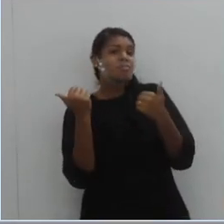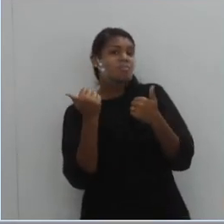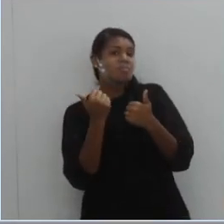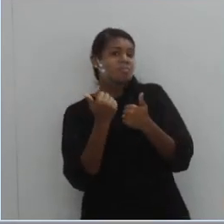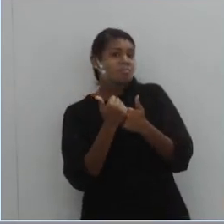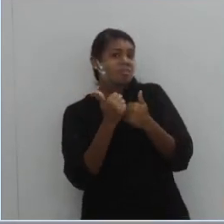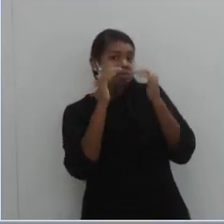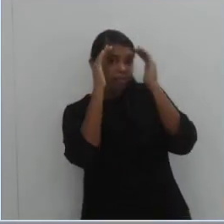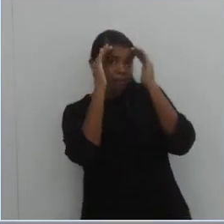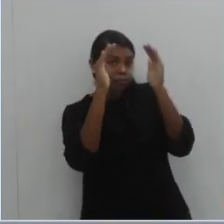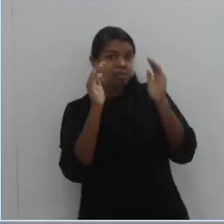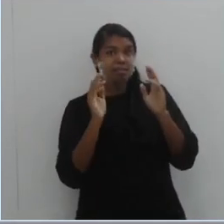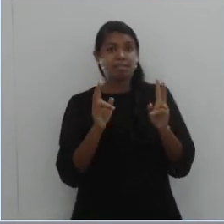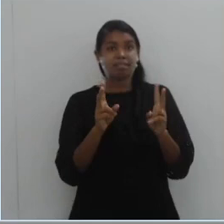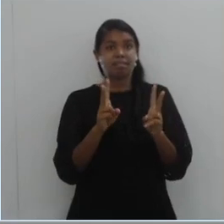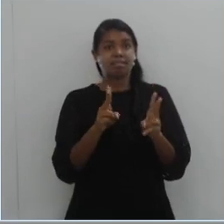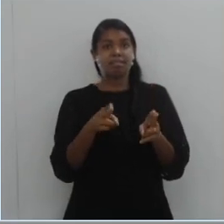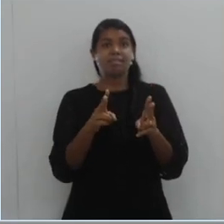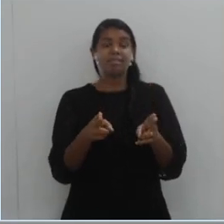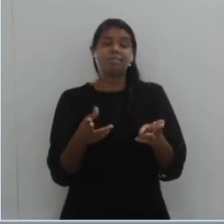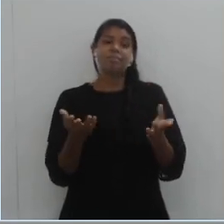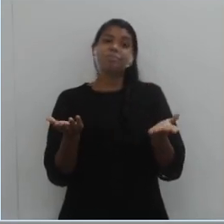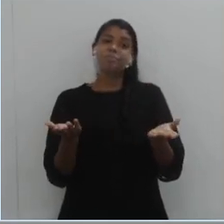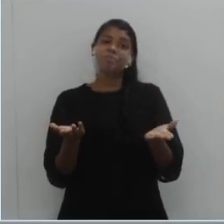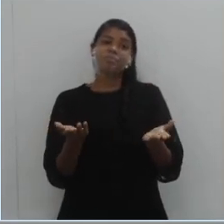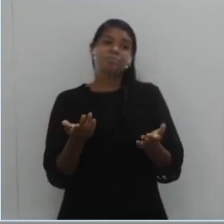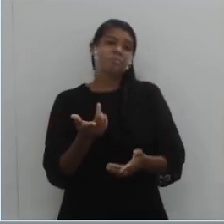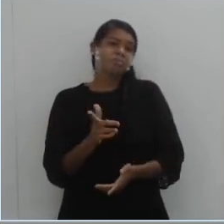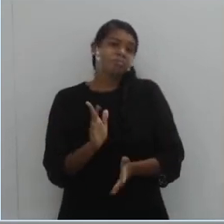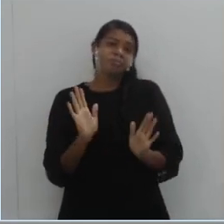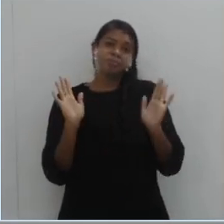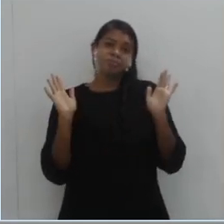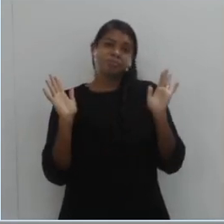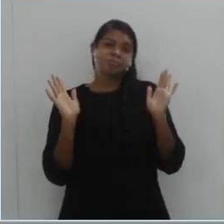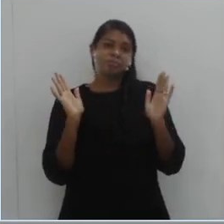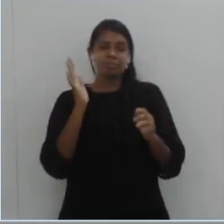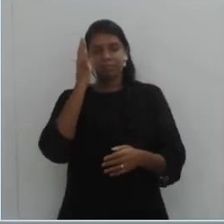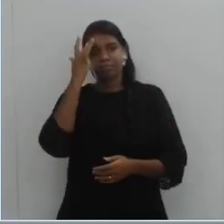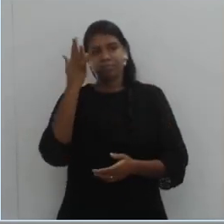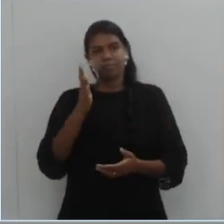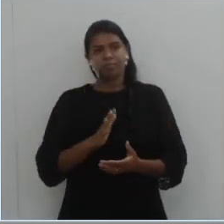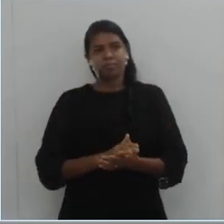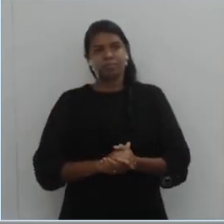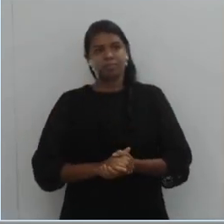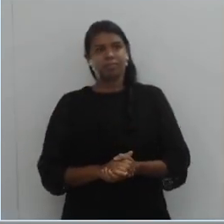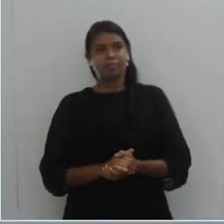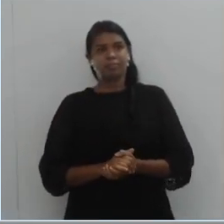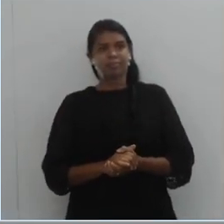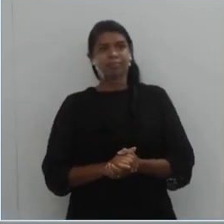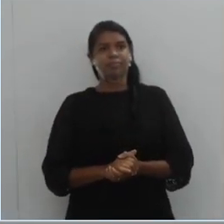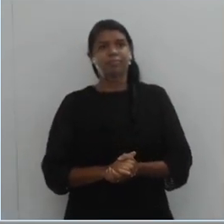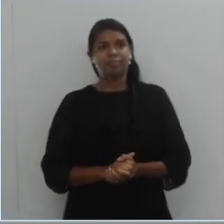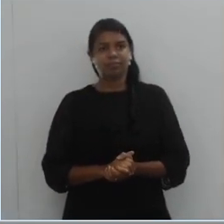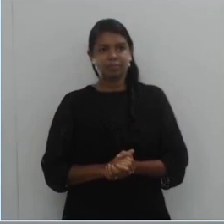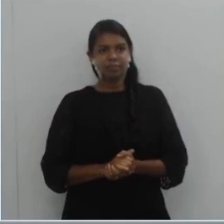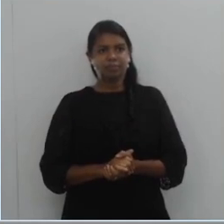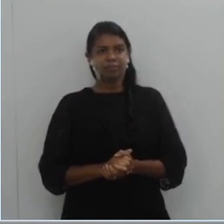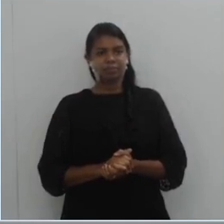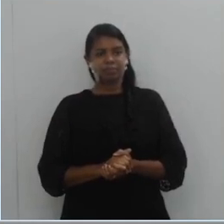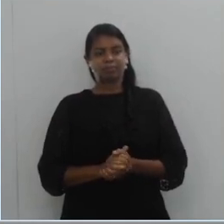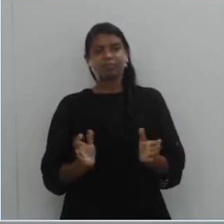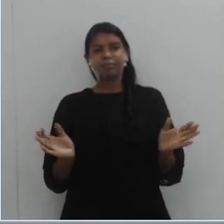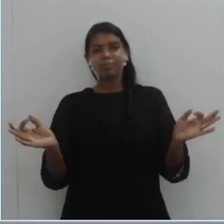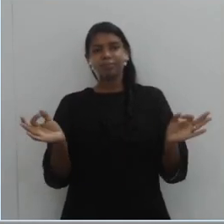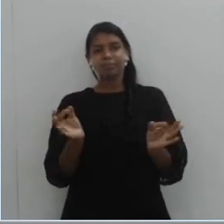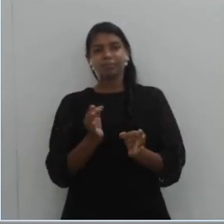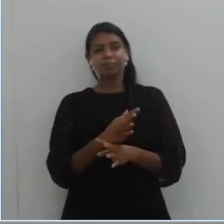me obedecer. Veja que não faz sentido algum essa teoria, tá certo? E, para terminar, o